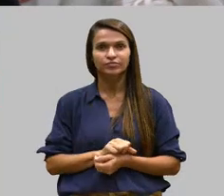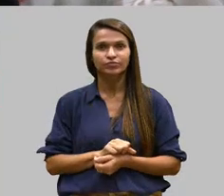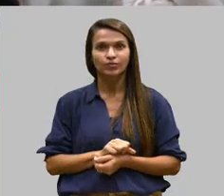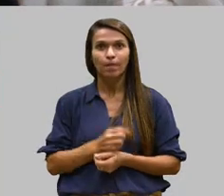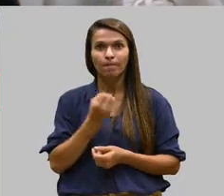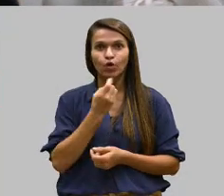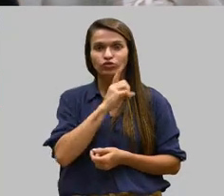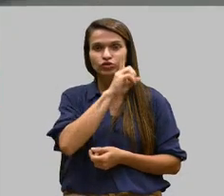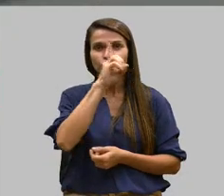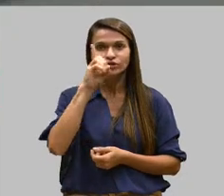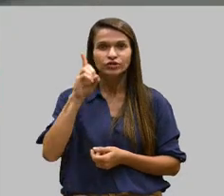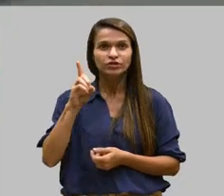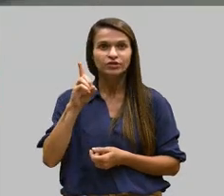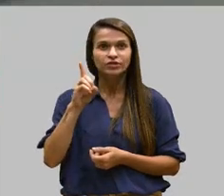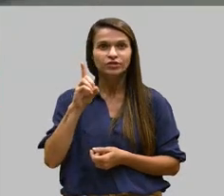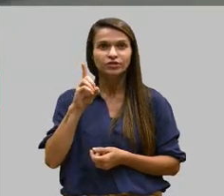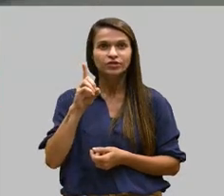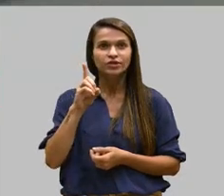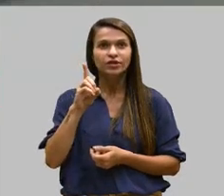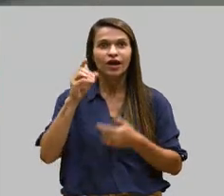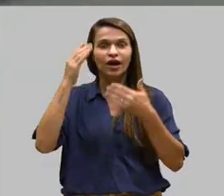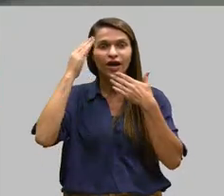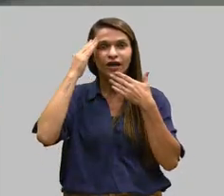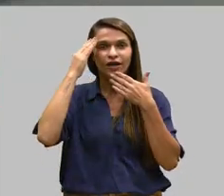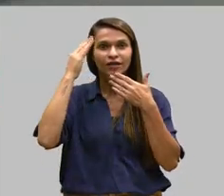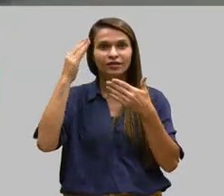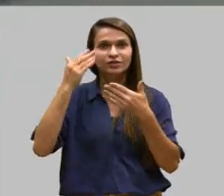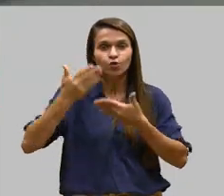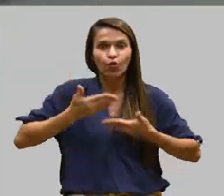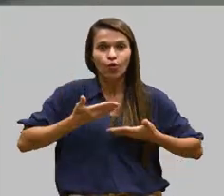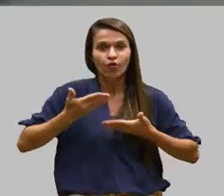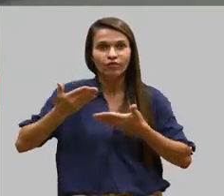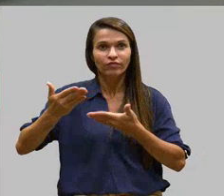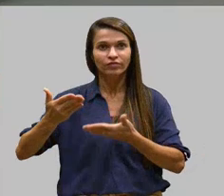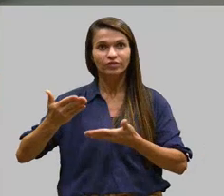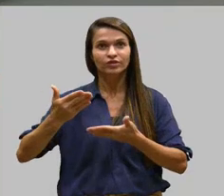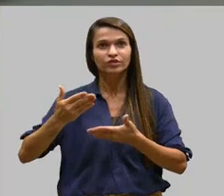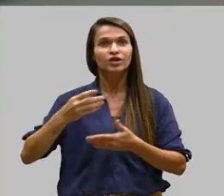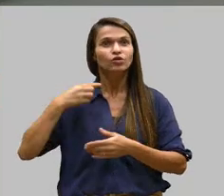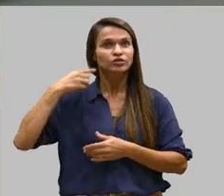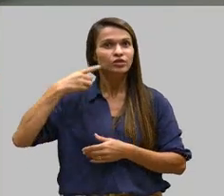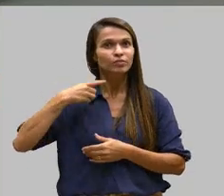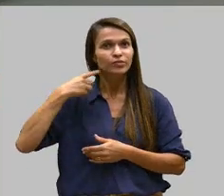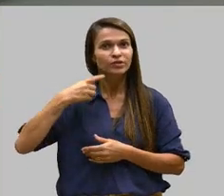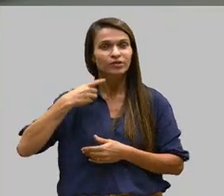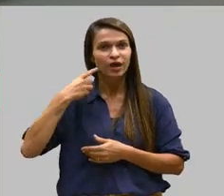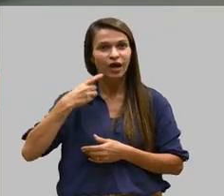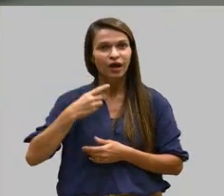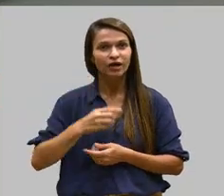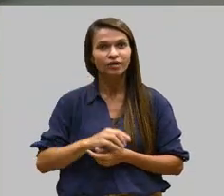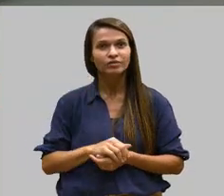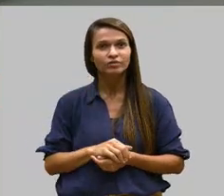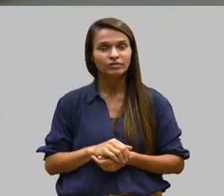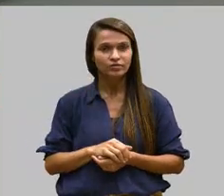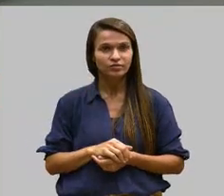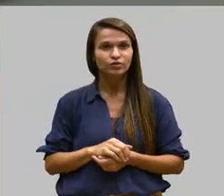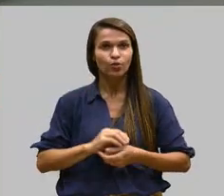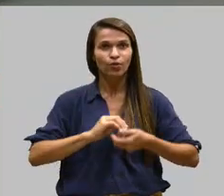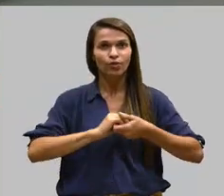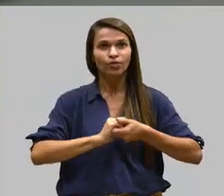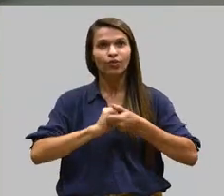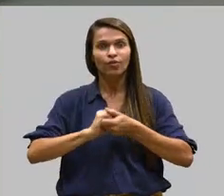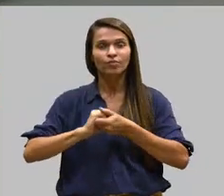todas pode deixar Agradeço o convite né Aos deputados a quem eu entendo o cumprimento